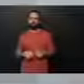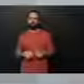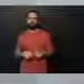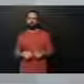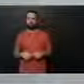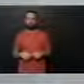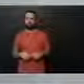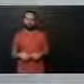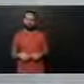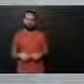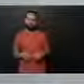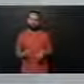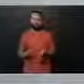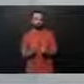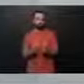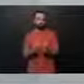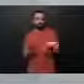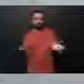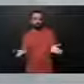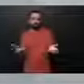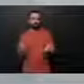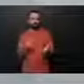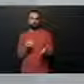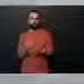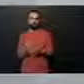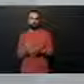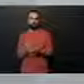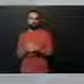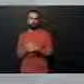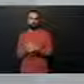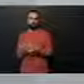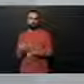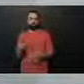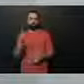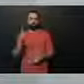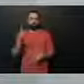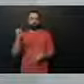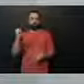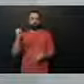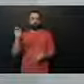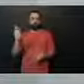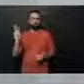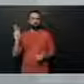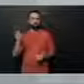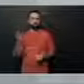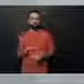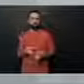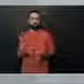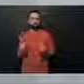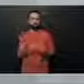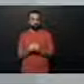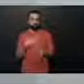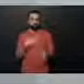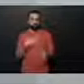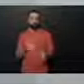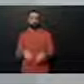Você vai pegar sua apostila e vai abrir lá na página 183. Acompanhe junto